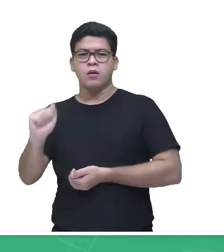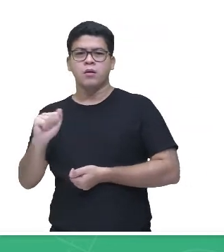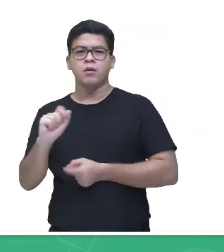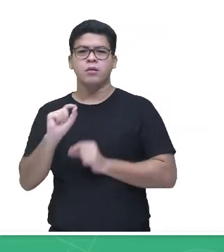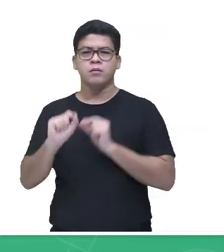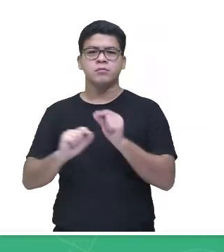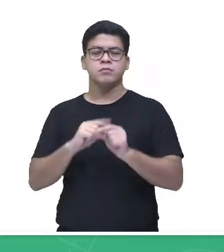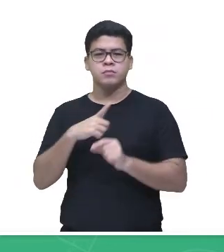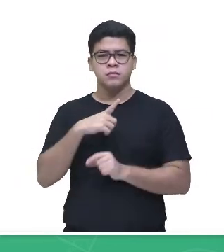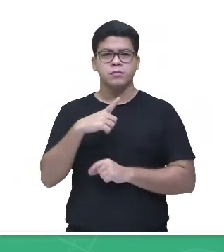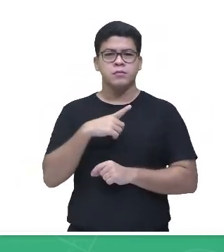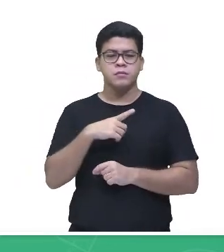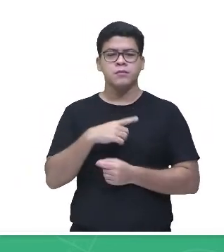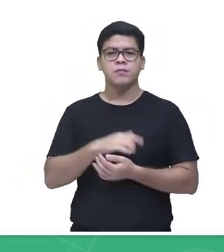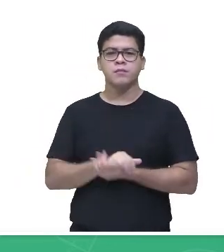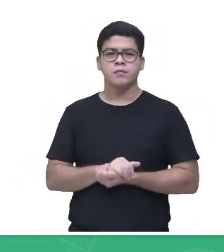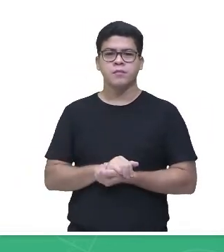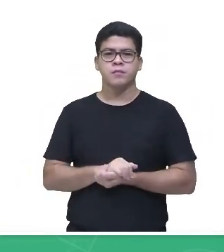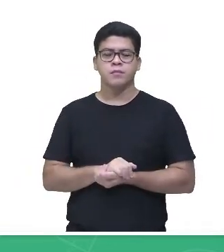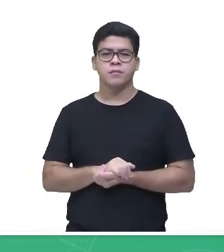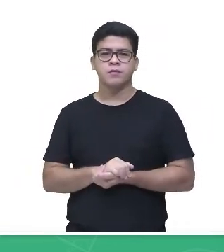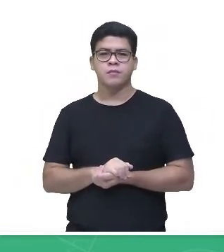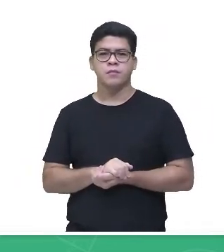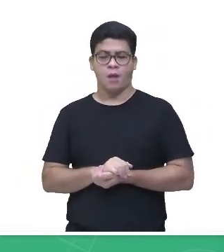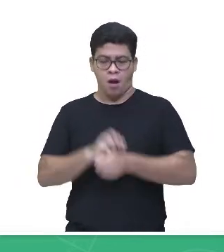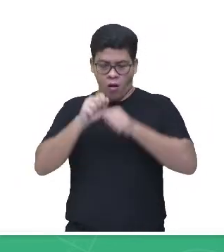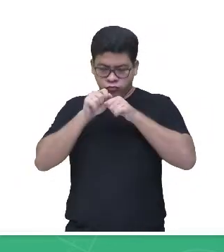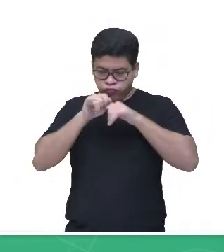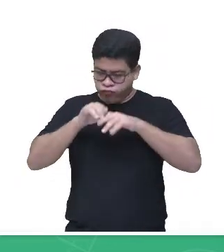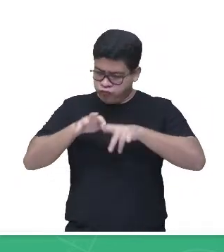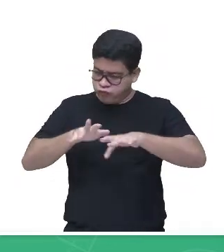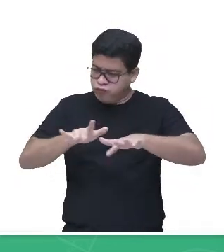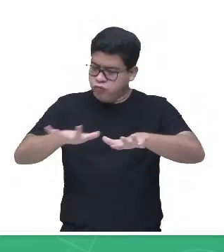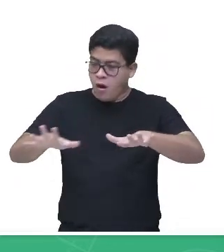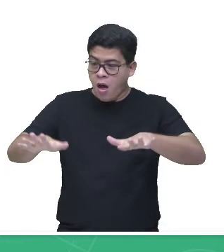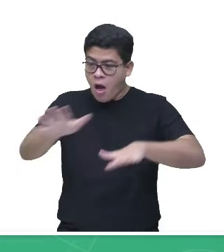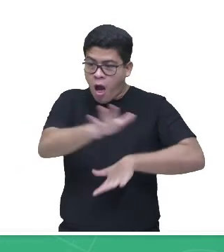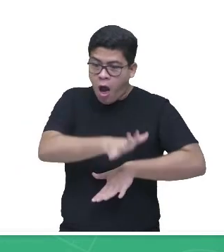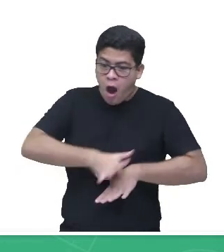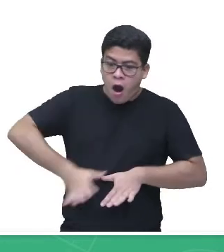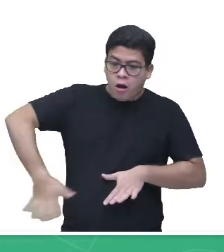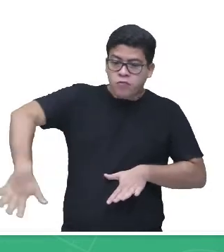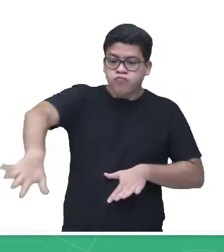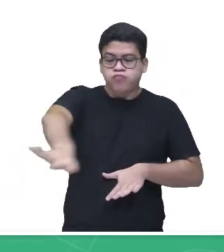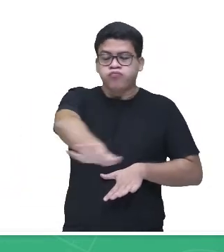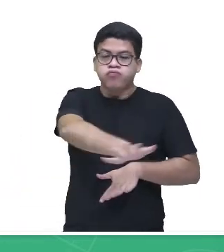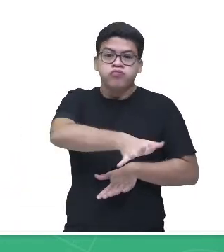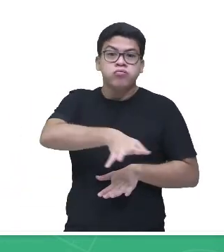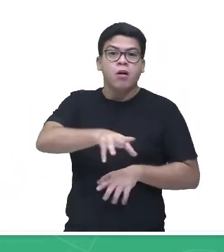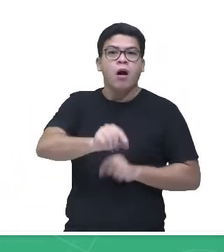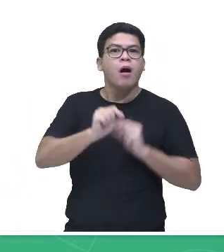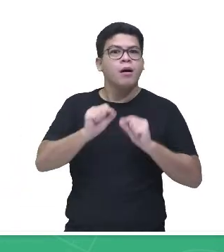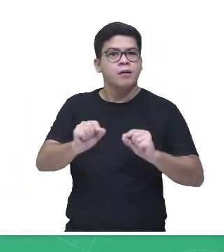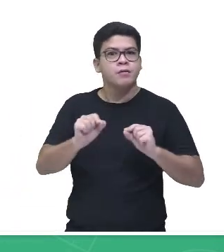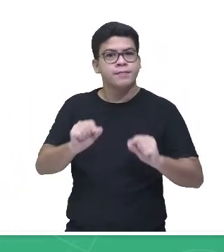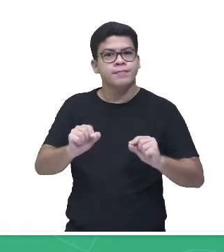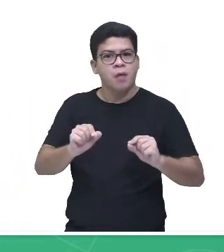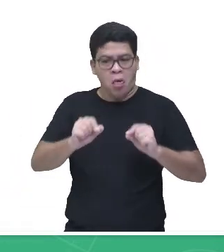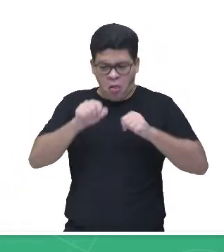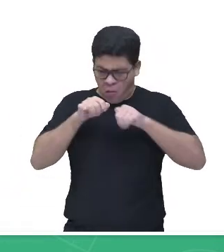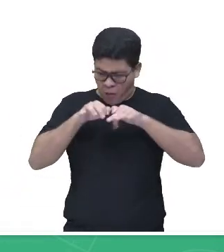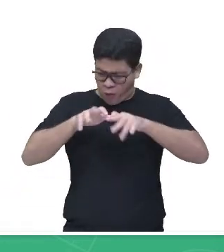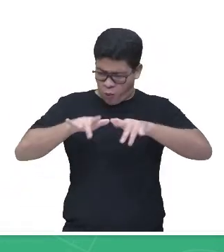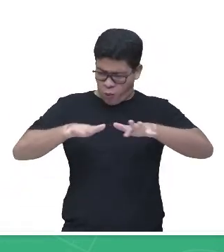militar. Ela vai expandir o território, fazendo com que a Rússia fosse um grande poderio bélico nesse